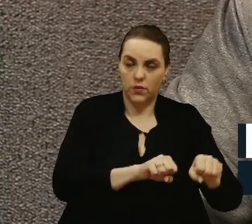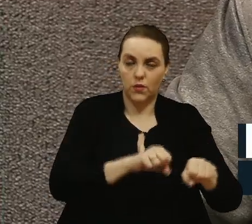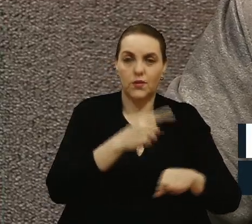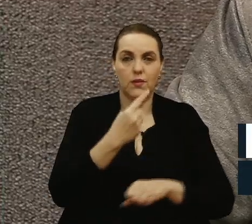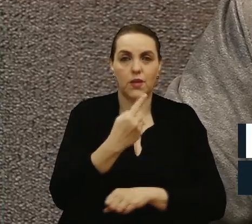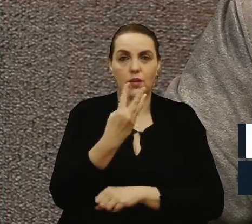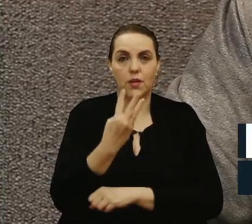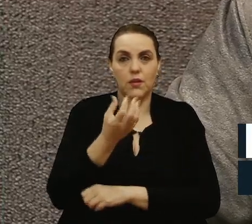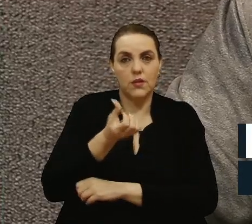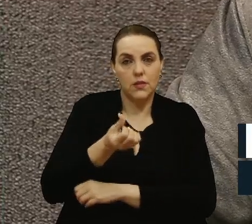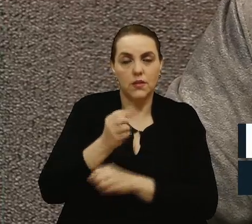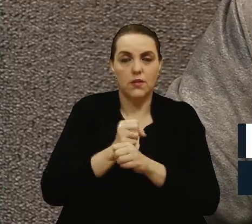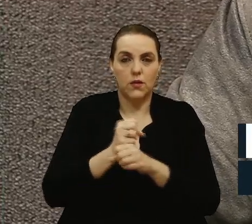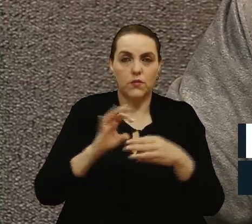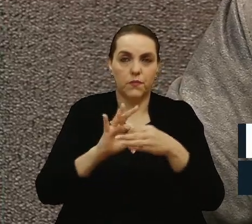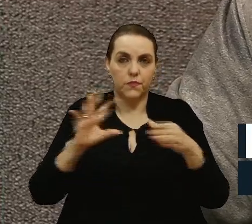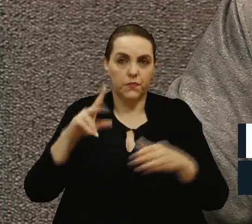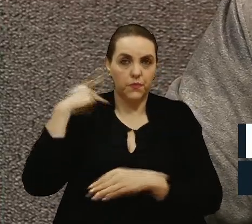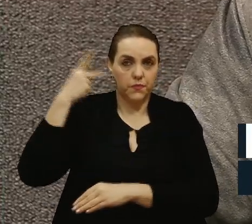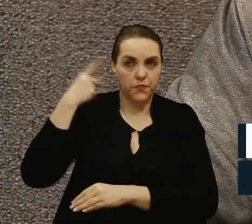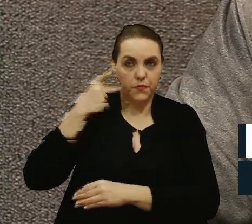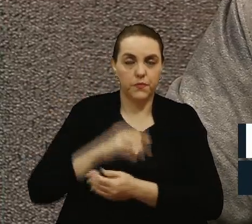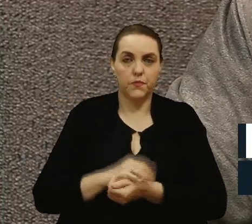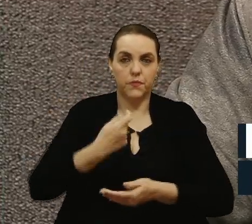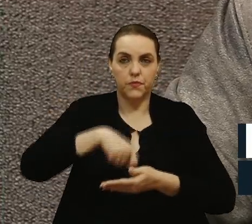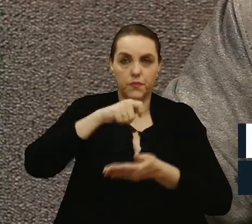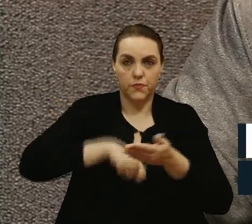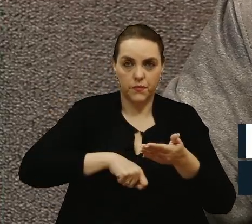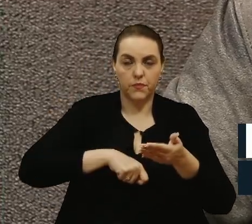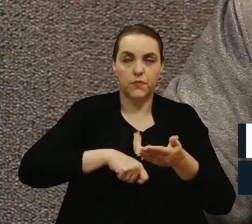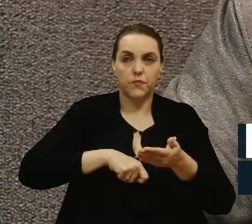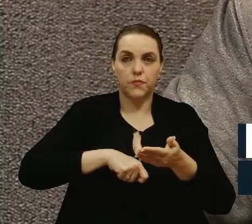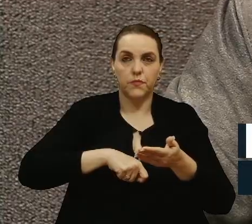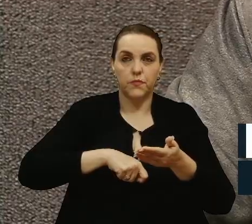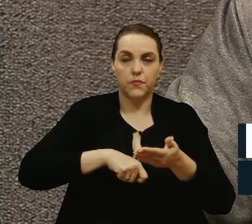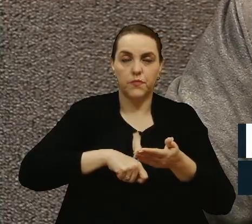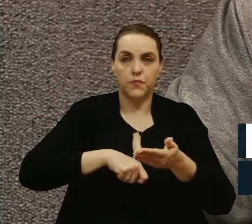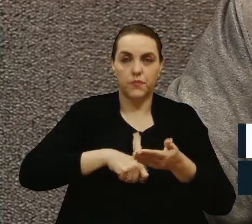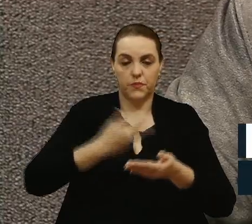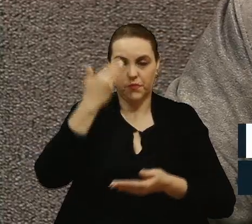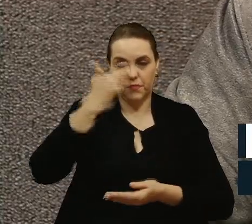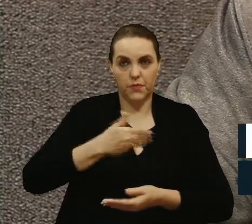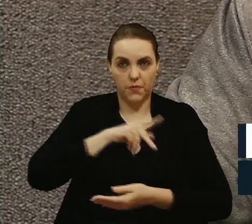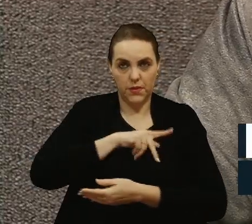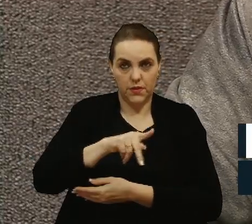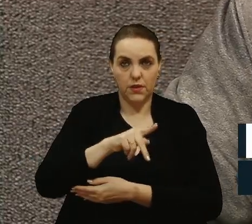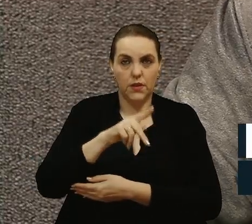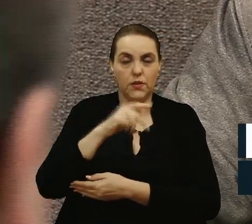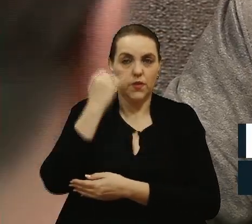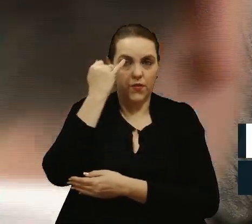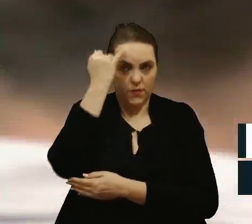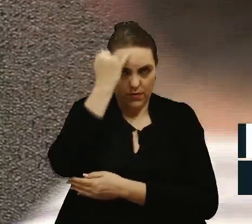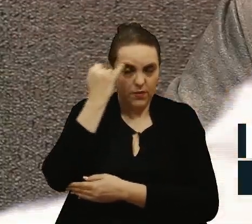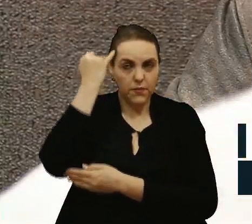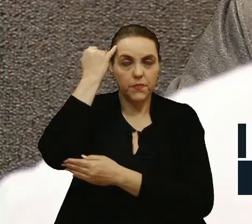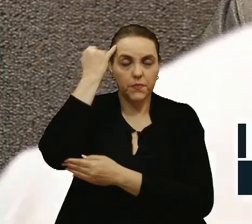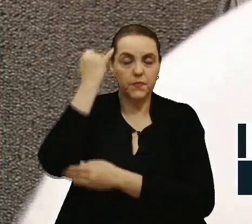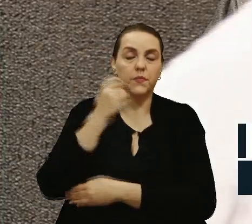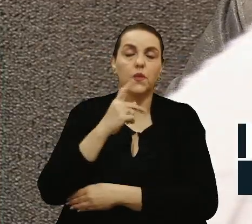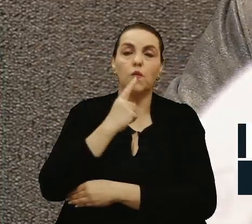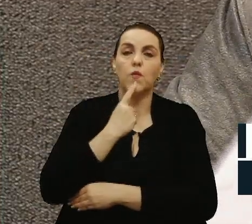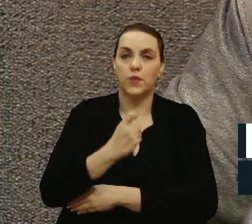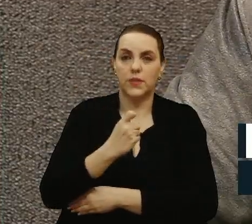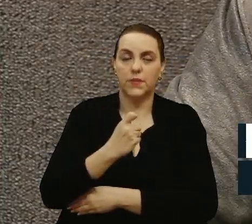e 136 anos da emancipação política. Assinam este presidente, vereador Zé D'Ambrós, Rose